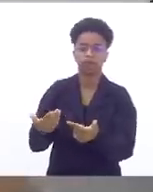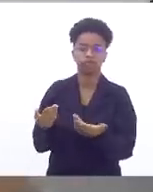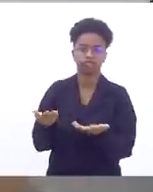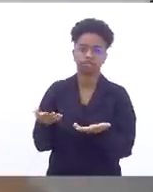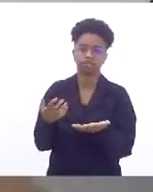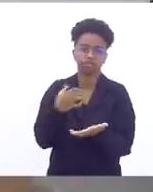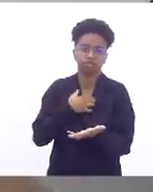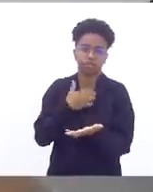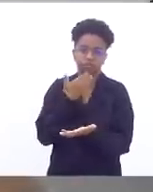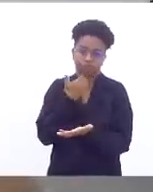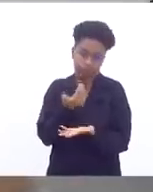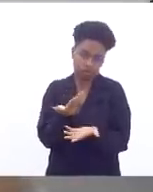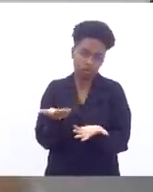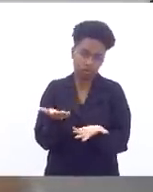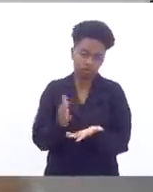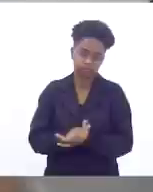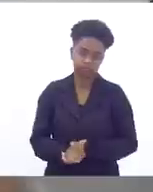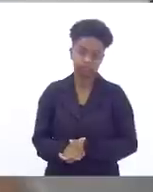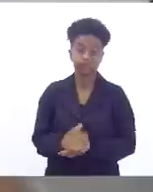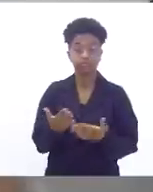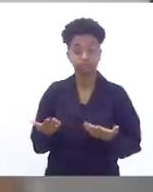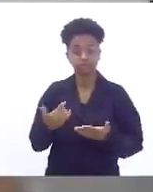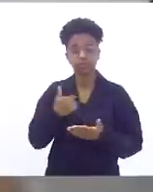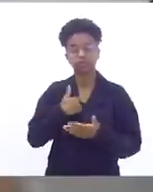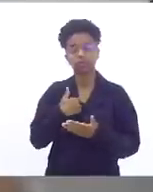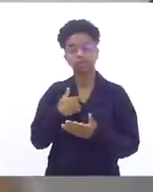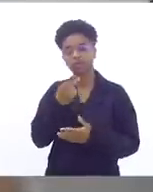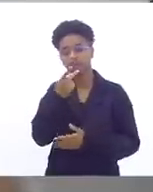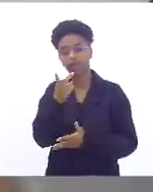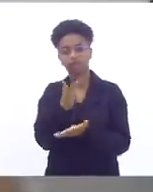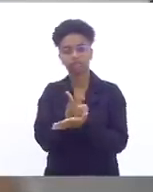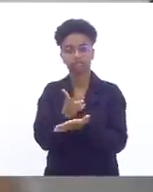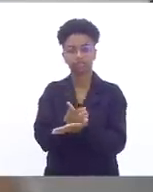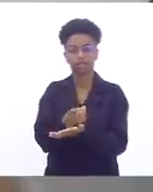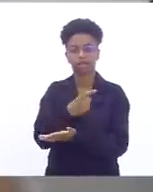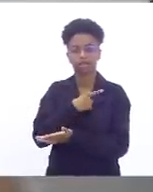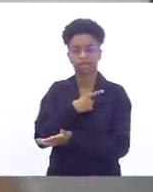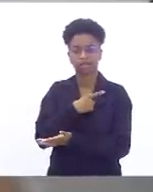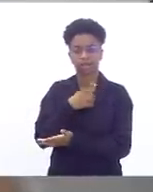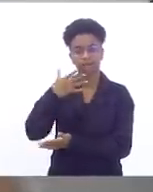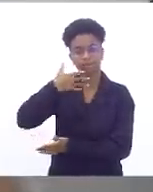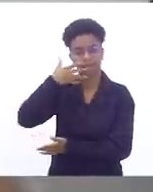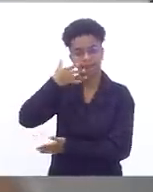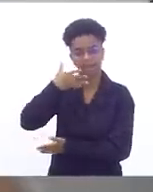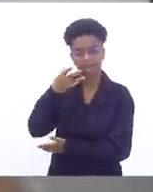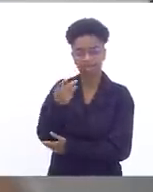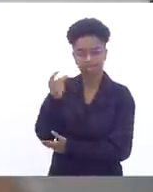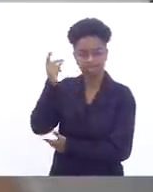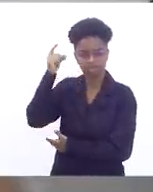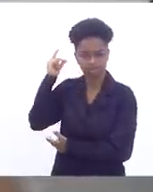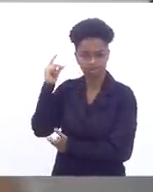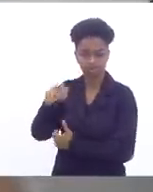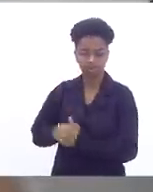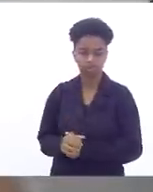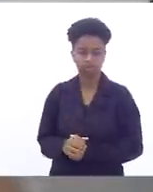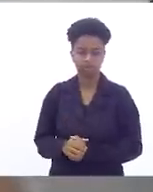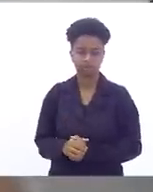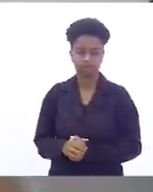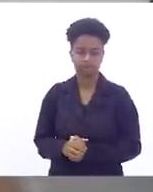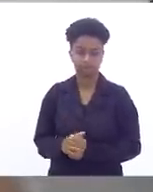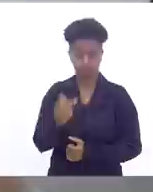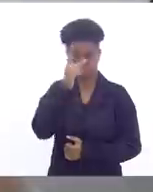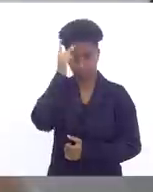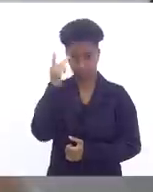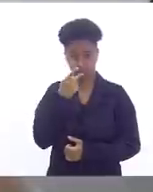mais gratificante né Eu costumo falar que eu tive uma palestra uma certa vez e o